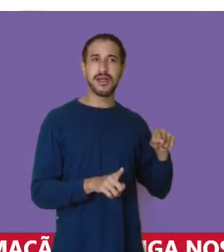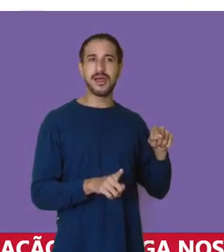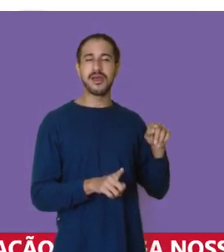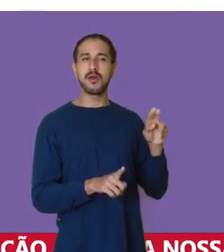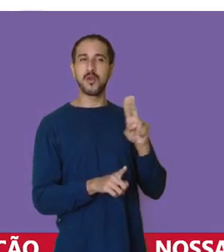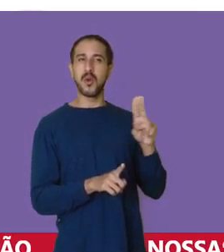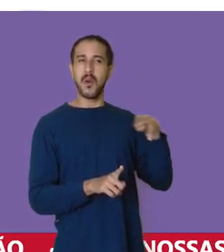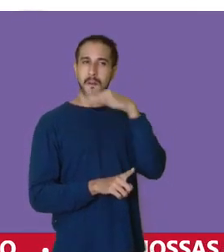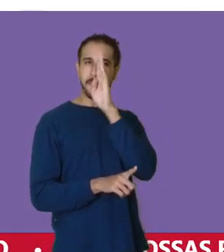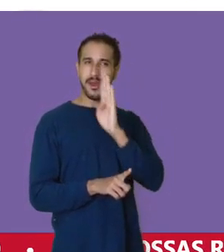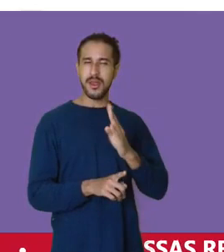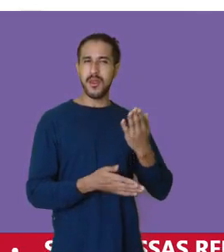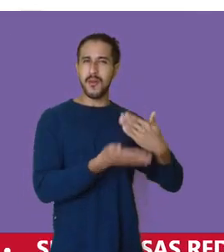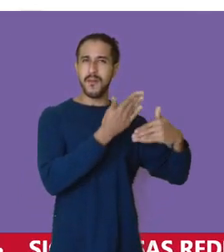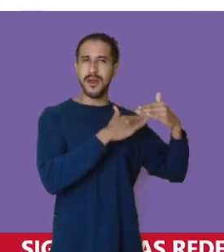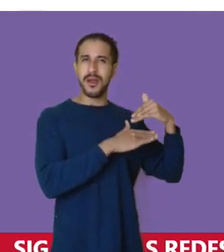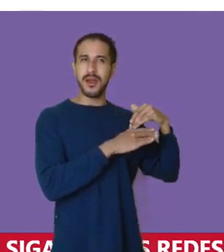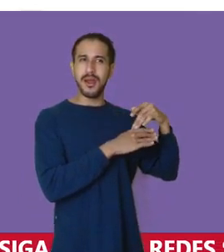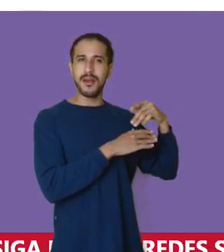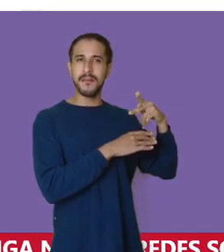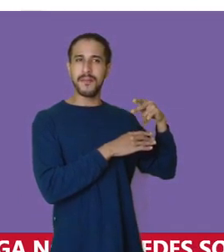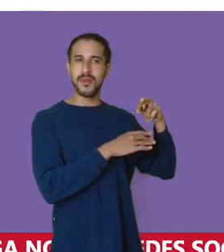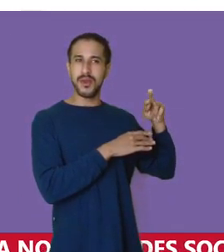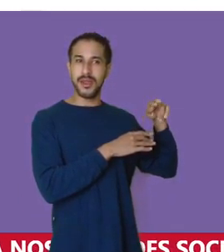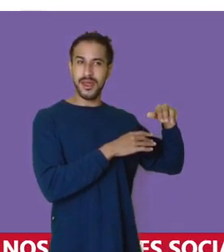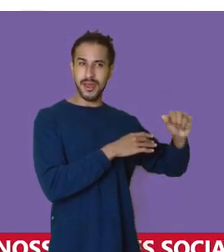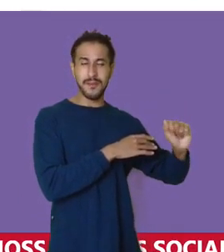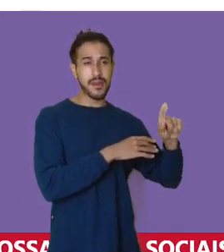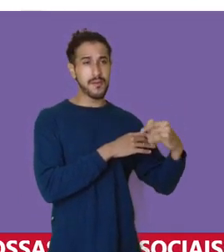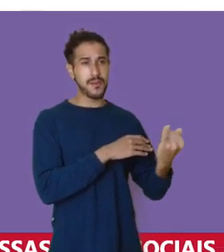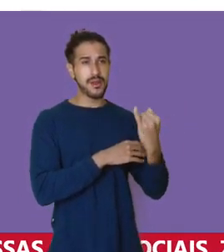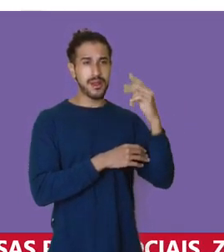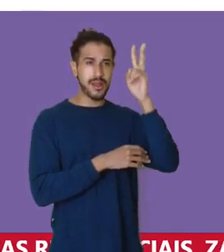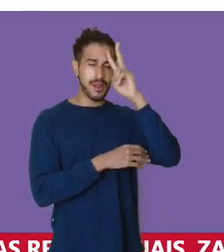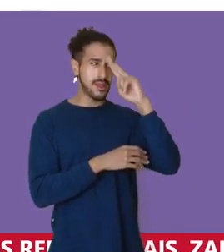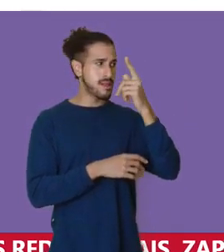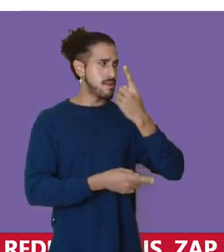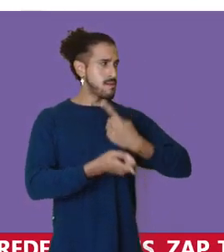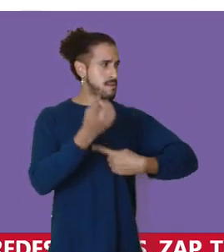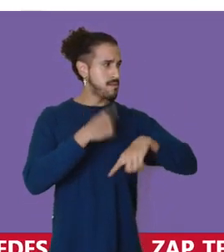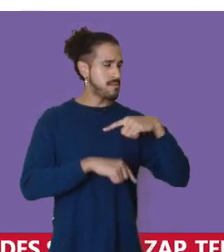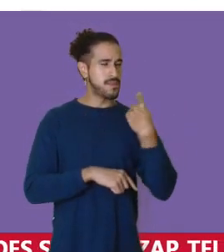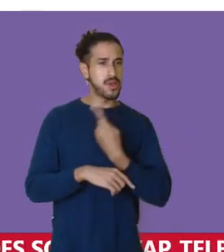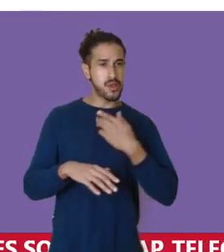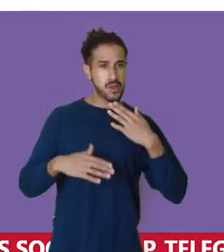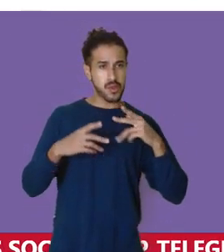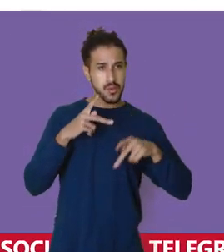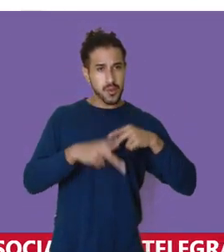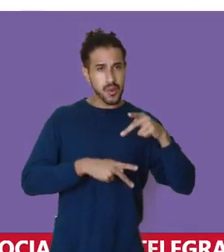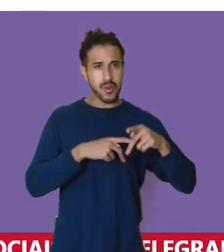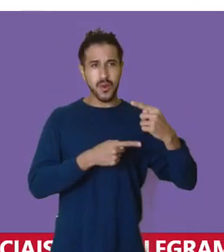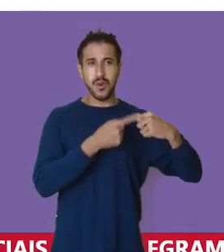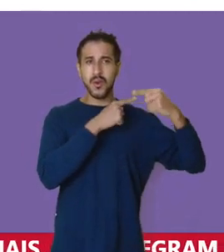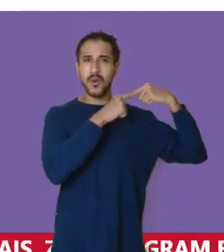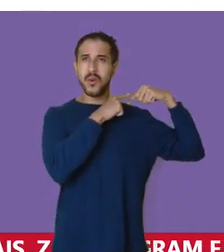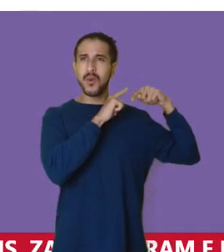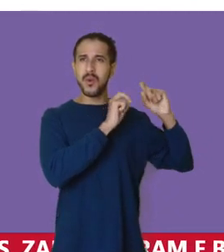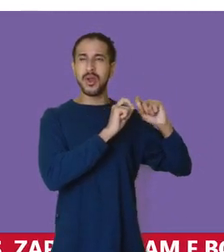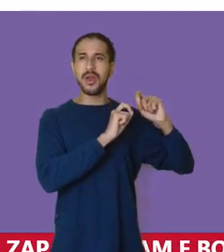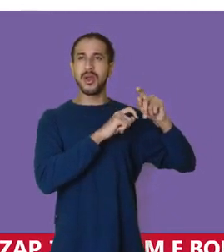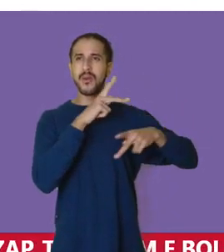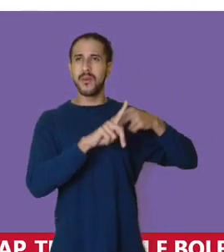Brasil, quando era Pindorama, acho que é importante lembrar essa mudança. Os nossos povos ancestrais, sejam